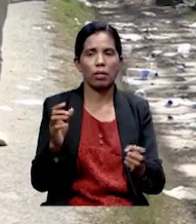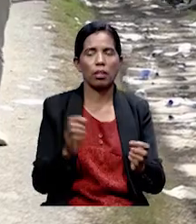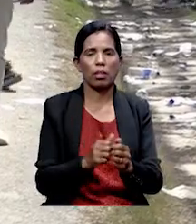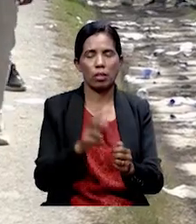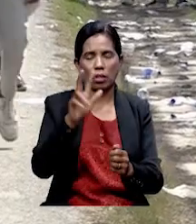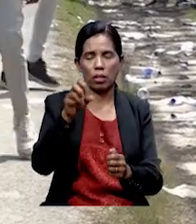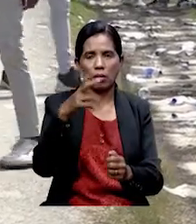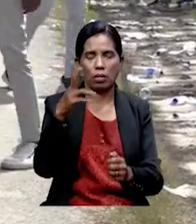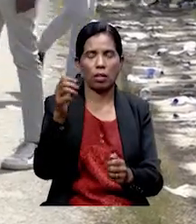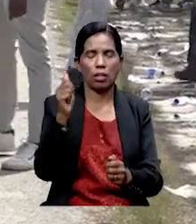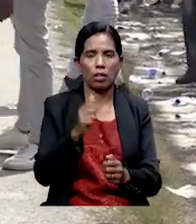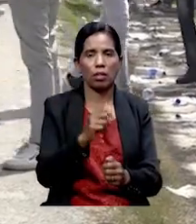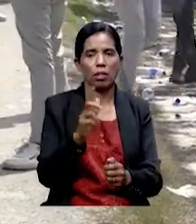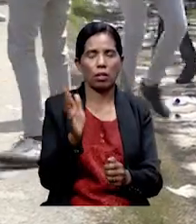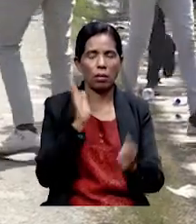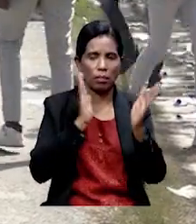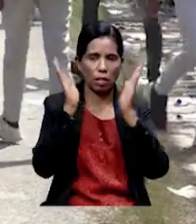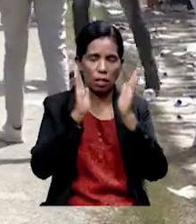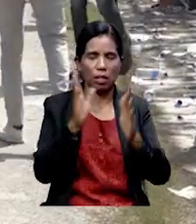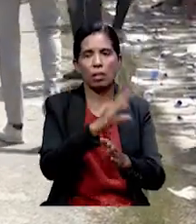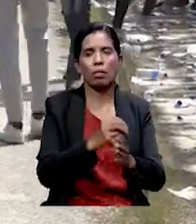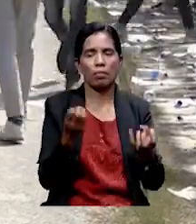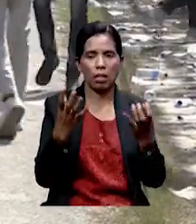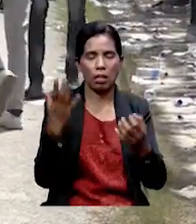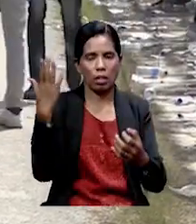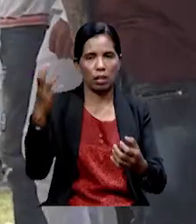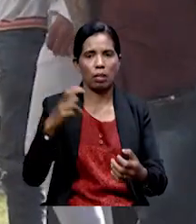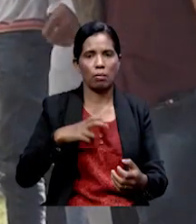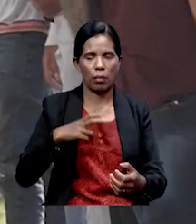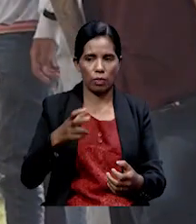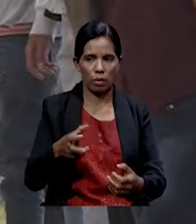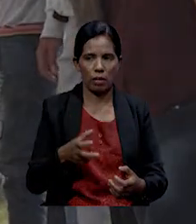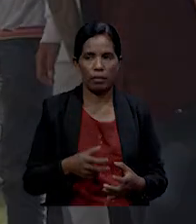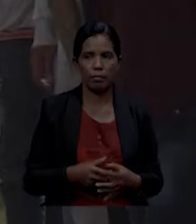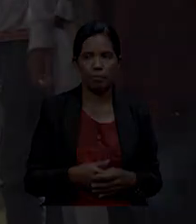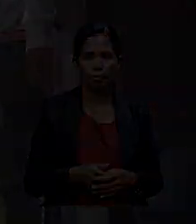Ruanulu iha Malaysia no Barak liu iha Portugal Abraham Amaral anisetu leite Yemen